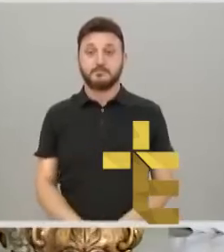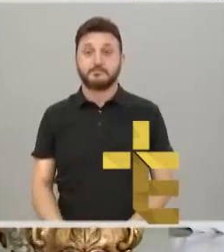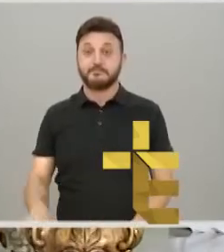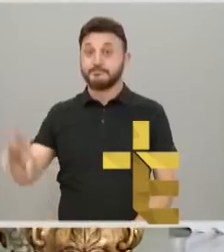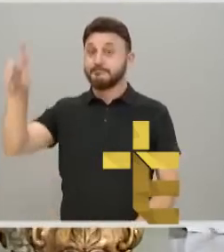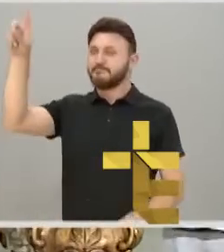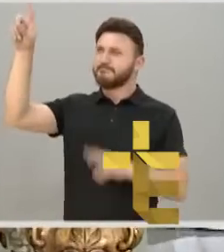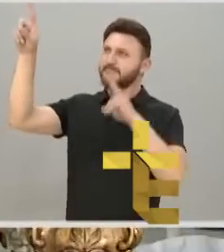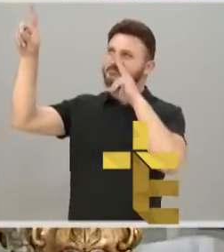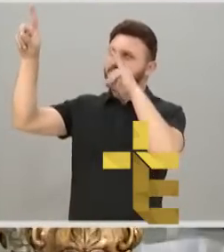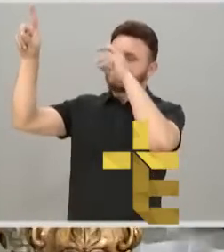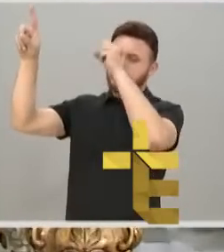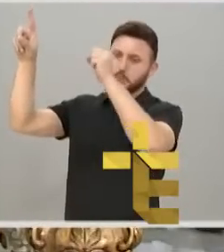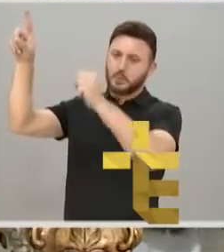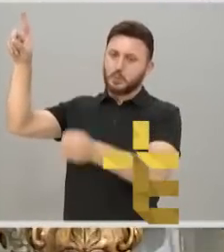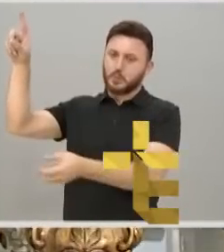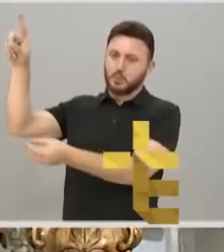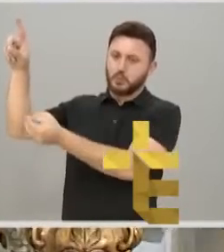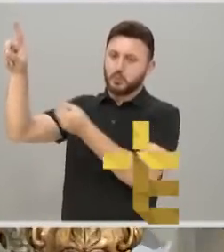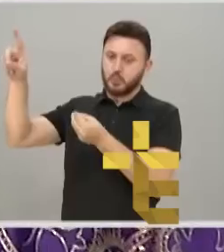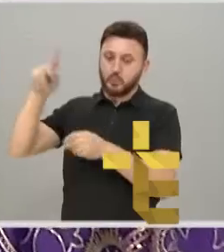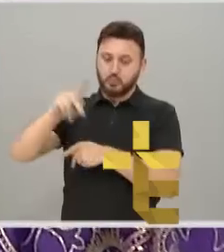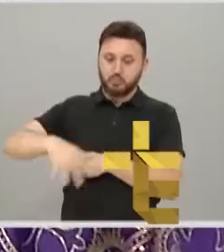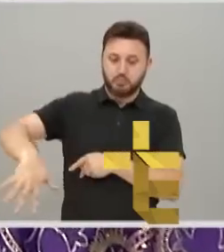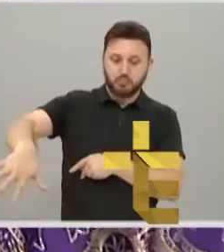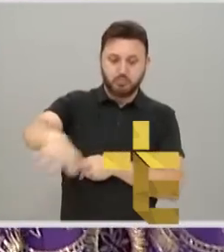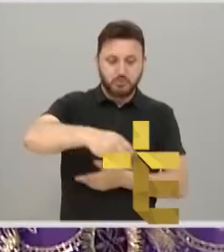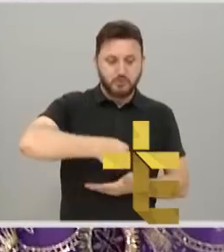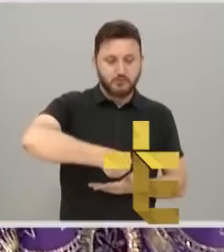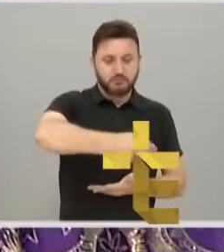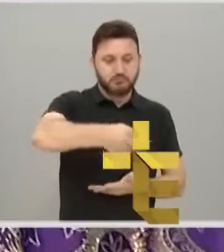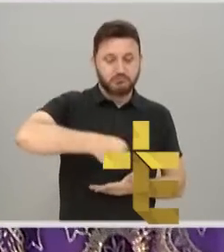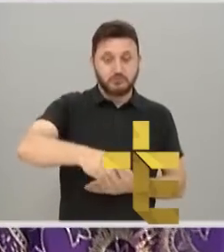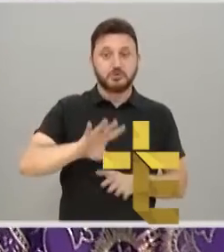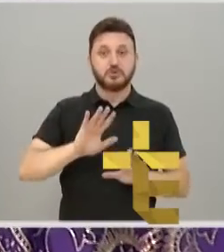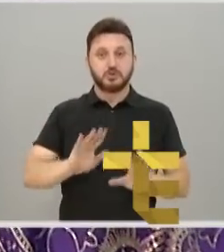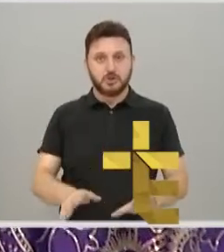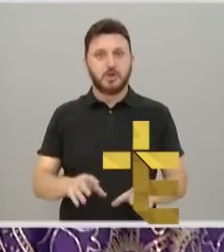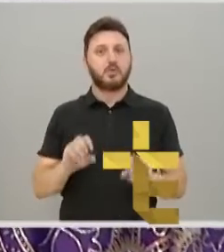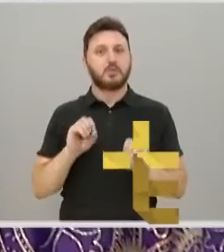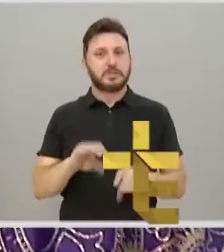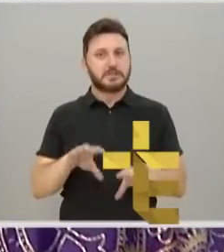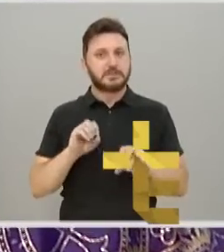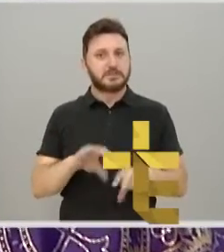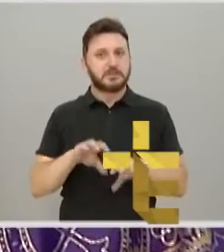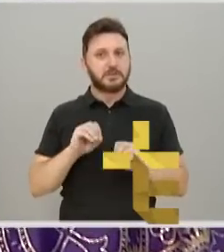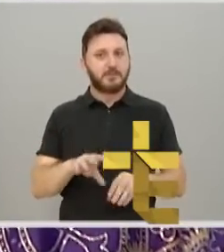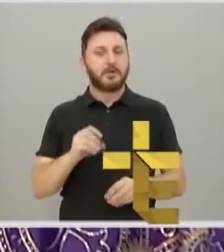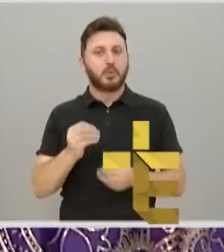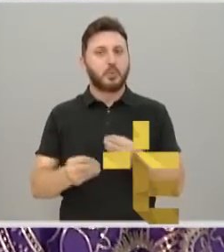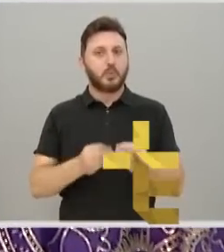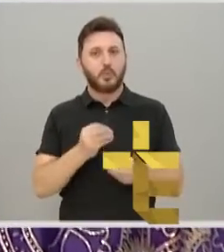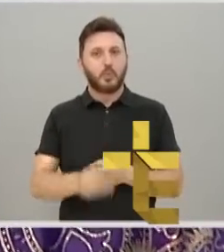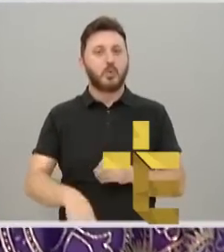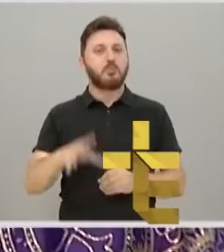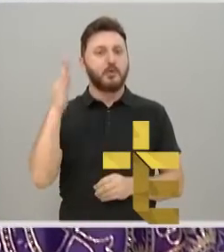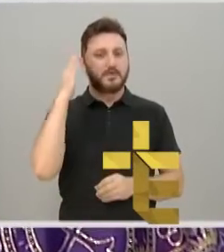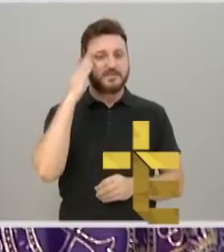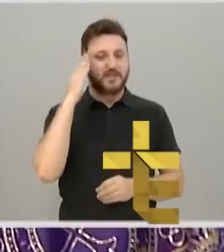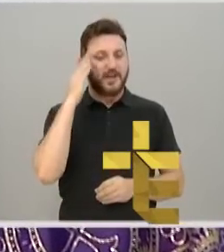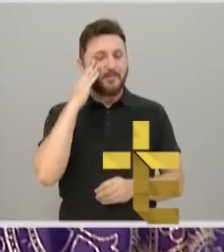Deus Todo-Poderoso, concedei aos vossos filhos e filhas, que formados pelos ensinamentos da fé cristã,